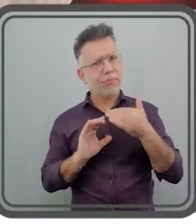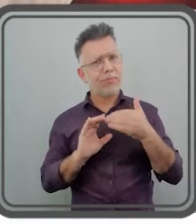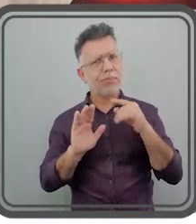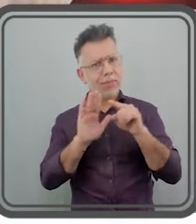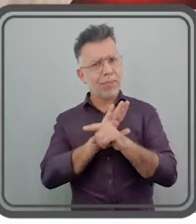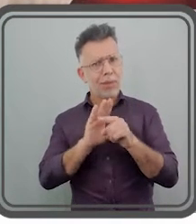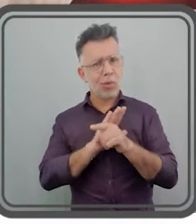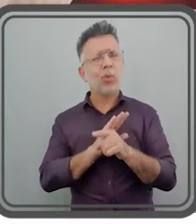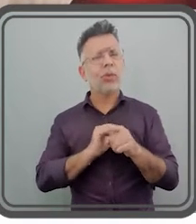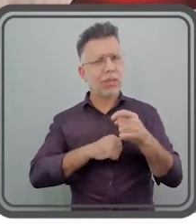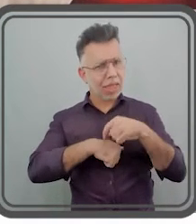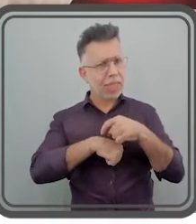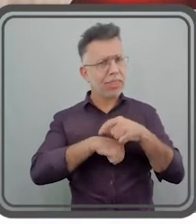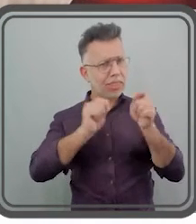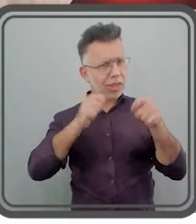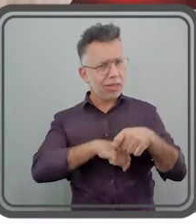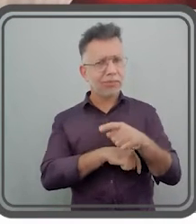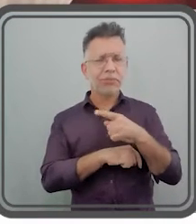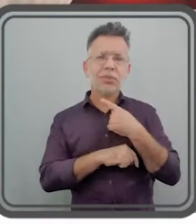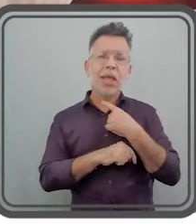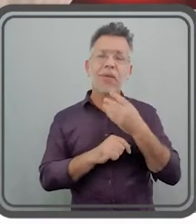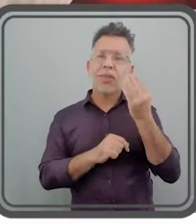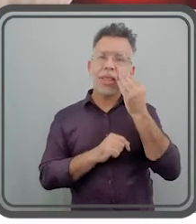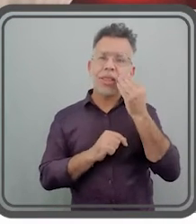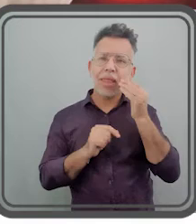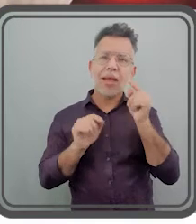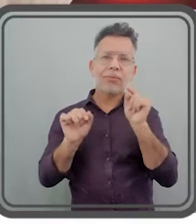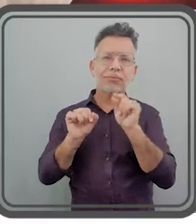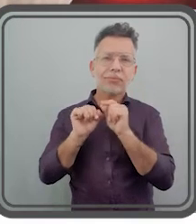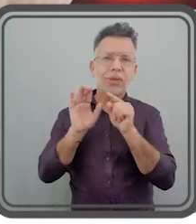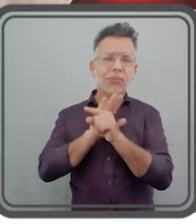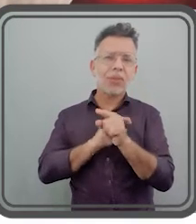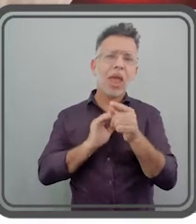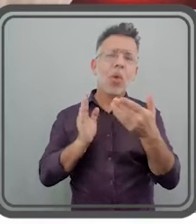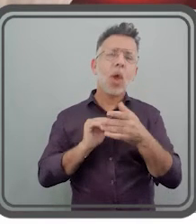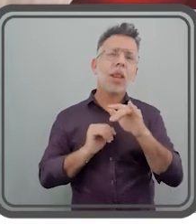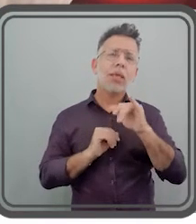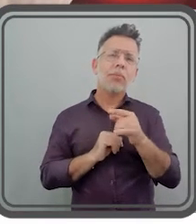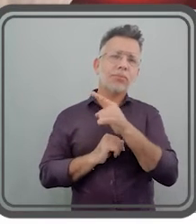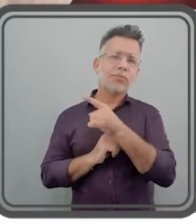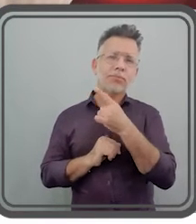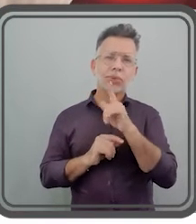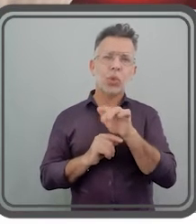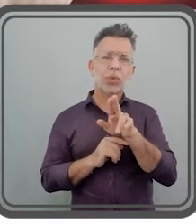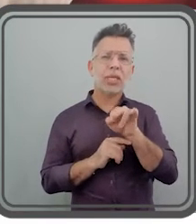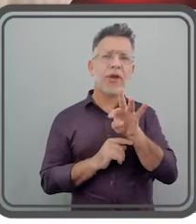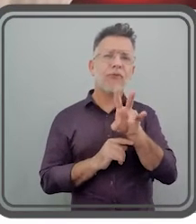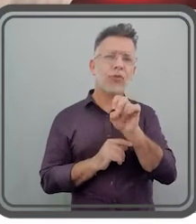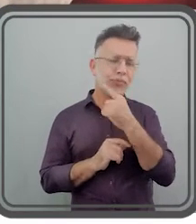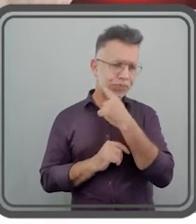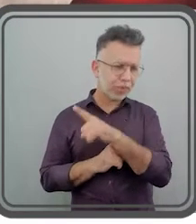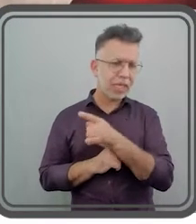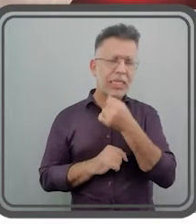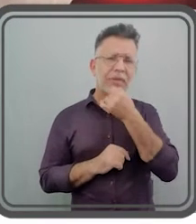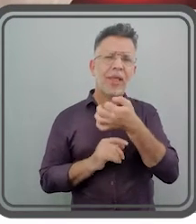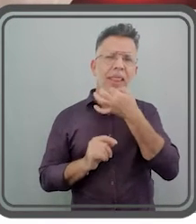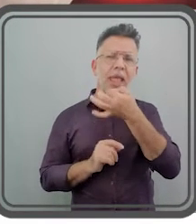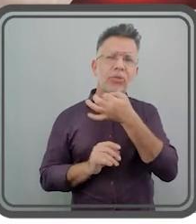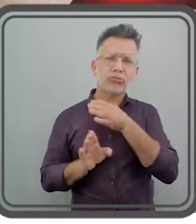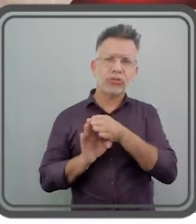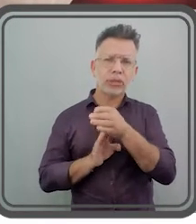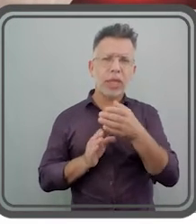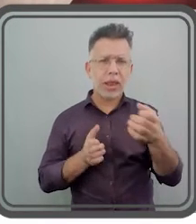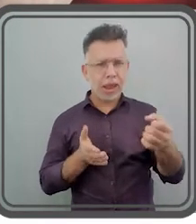mandar em suas perguntas suas dúvidas né E a gente vai tentar trazer aqui para o Gustavo agora eu queria explorar o porquê que o Gustavo o seguinte custavam se tivesse que dá